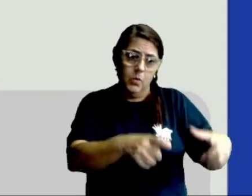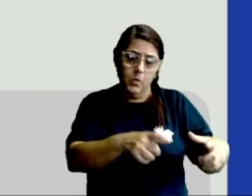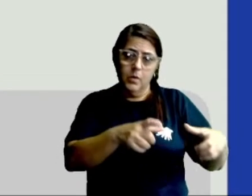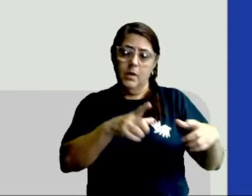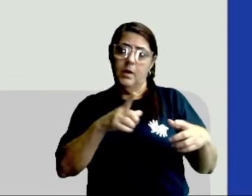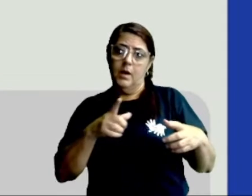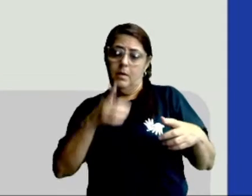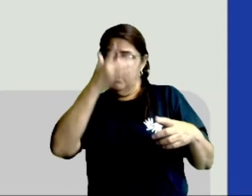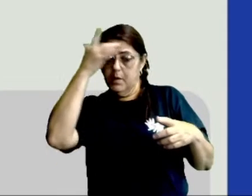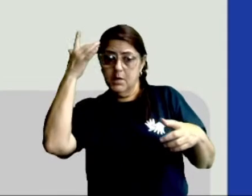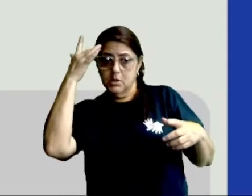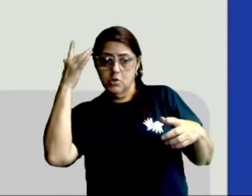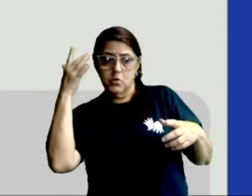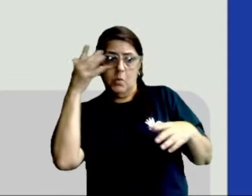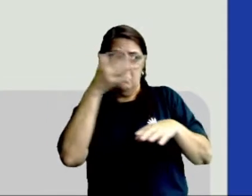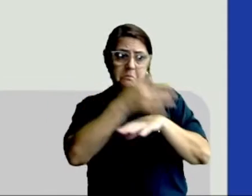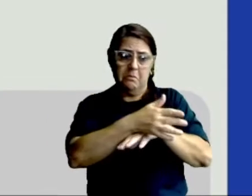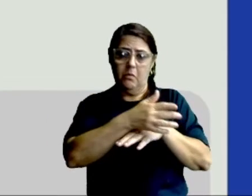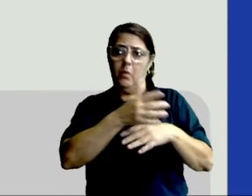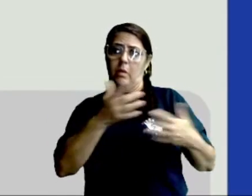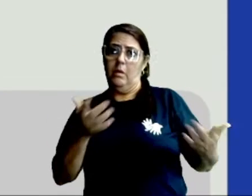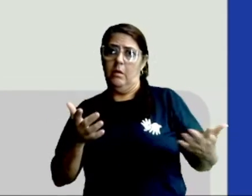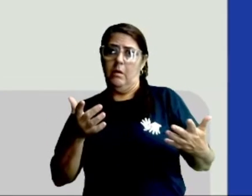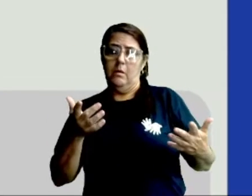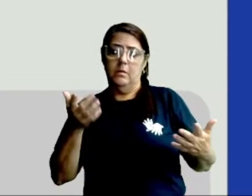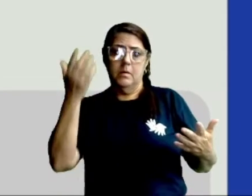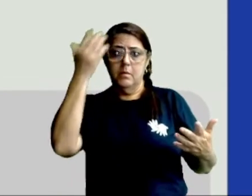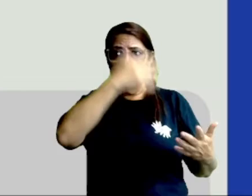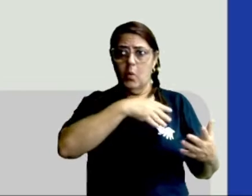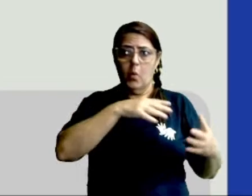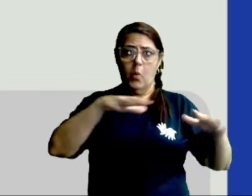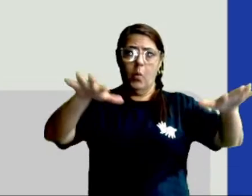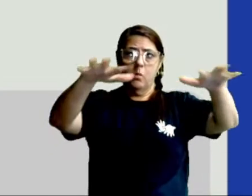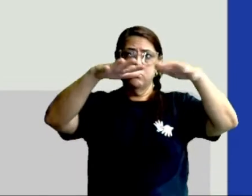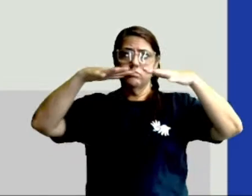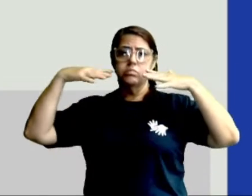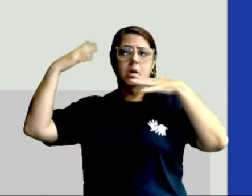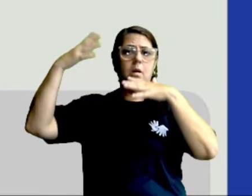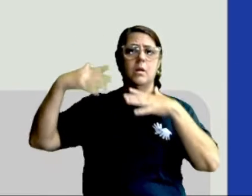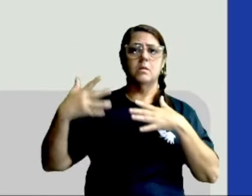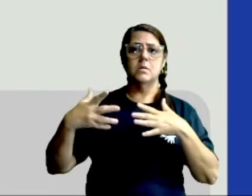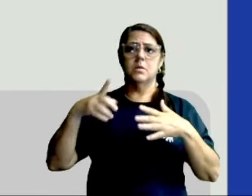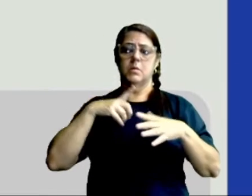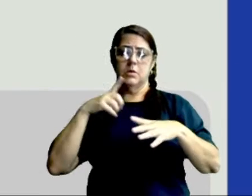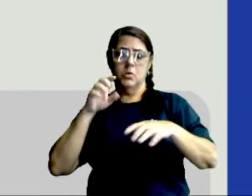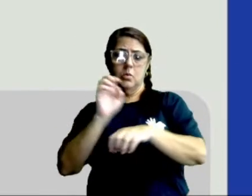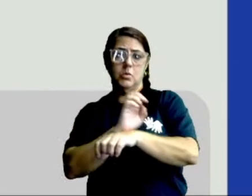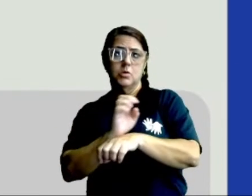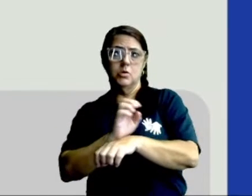que pouca gente compareceu e ainda precisa de aprovação do Congresso para se tornar mais um estado